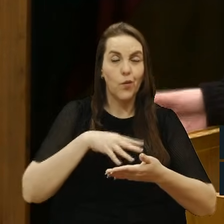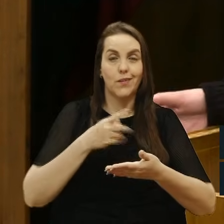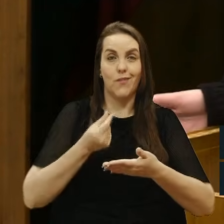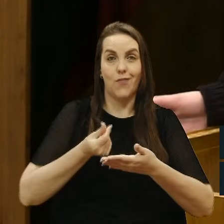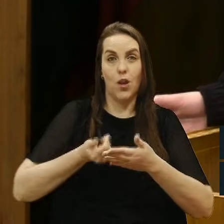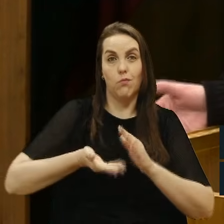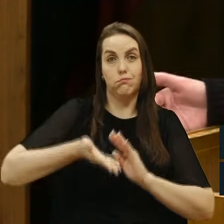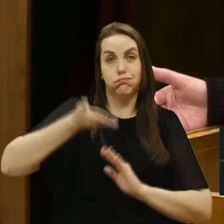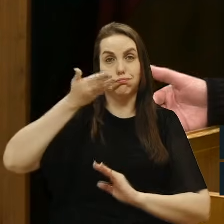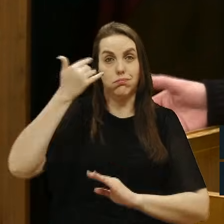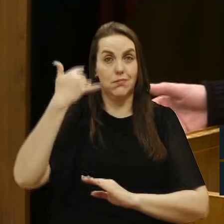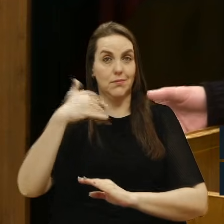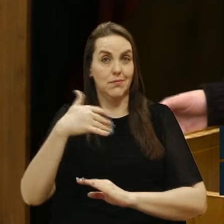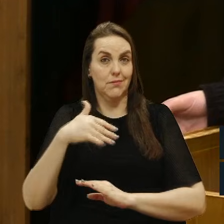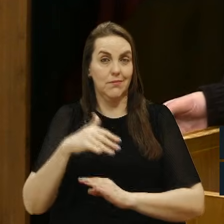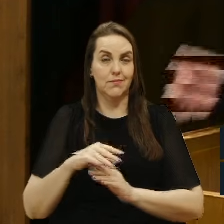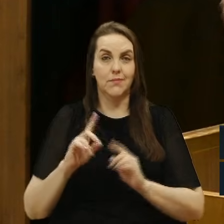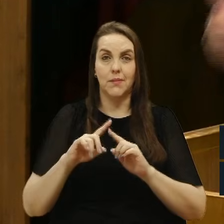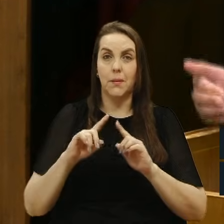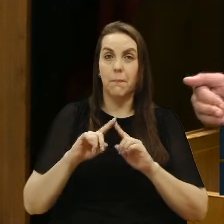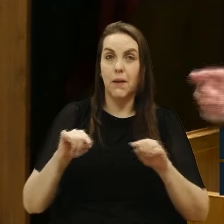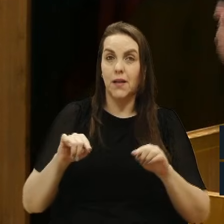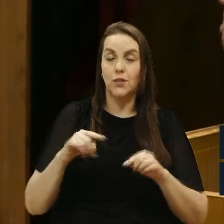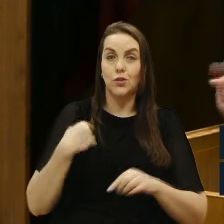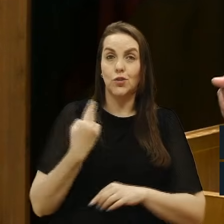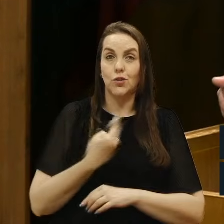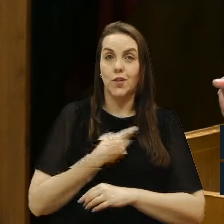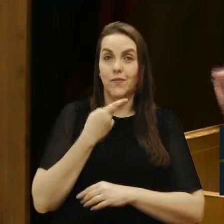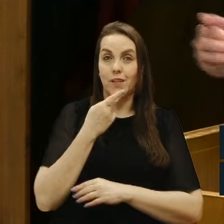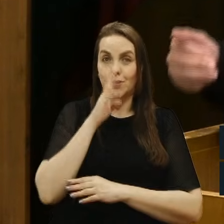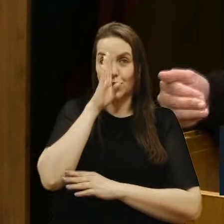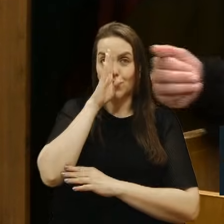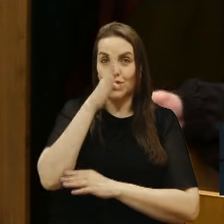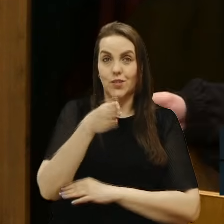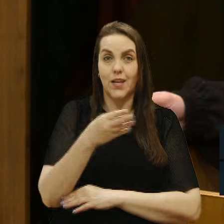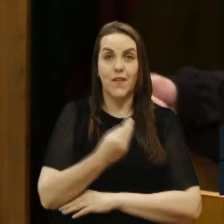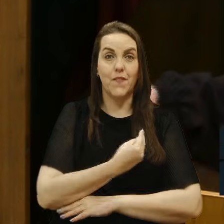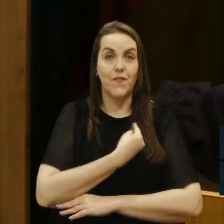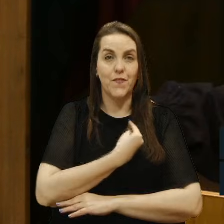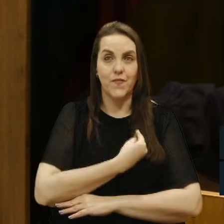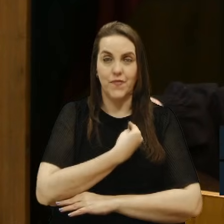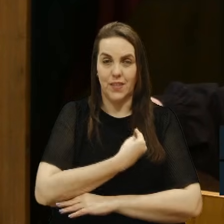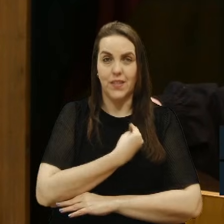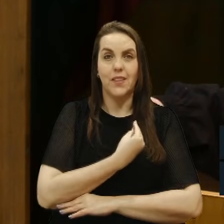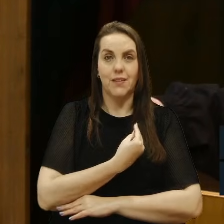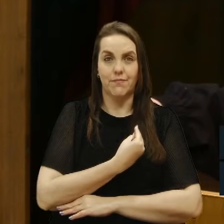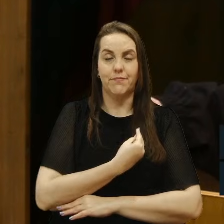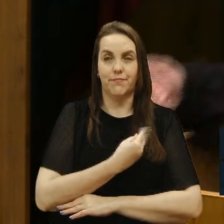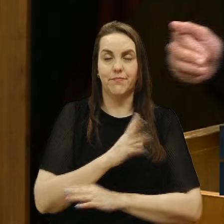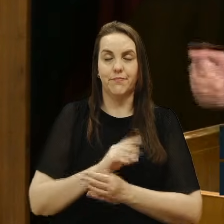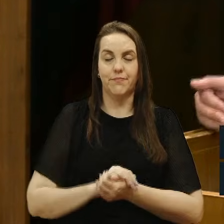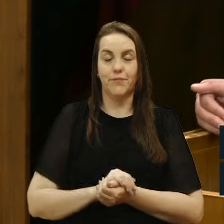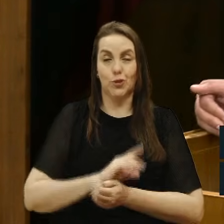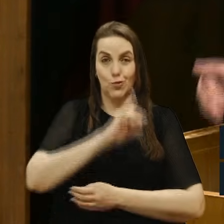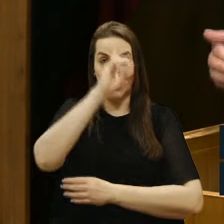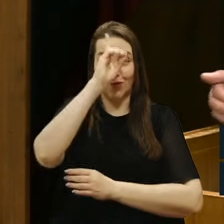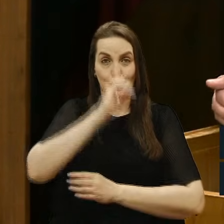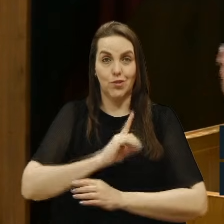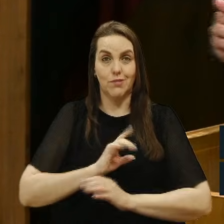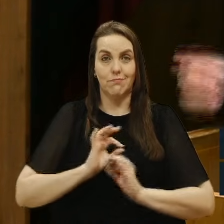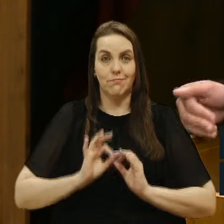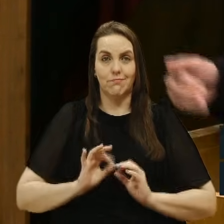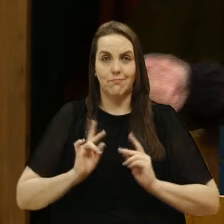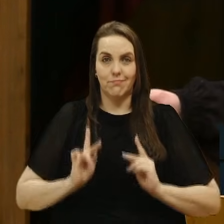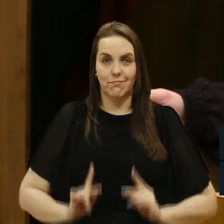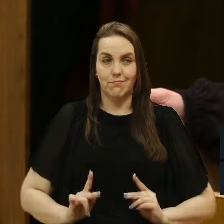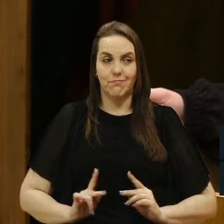de uma conta, mas nós estamos falando diretamente da vida e da dignidade das pessoas. Pessoas que no mês